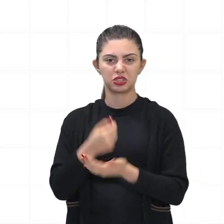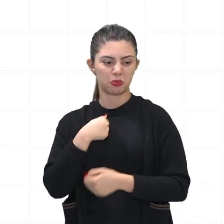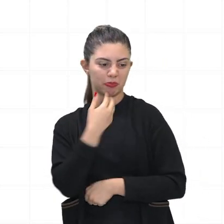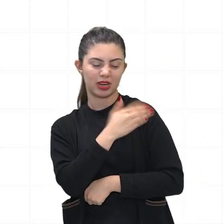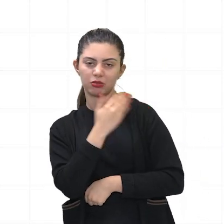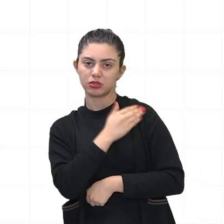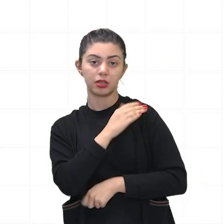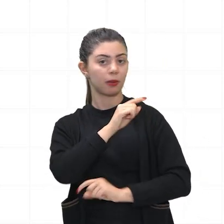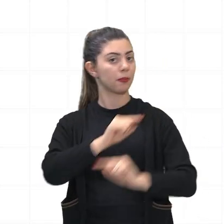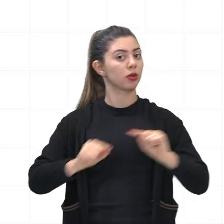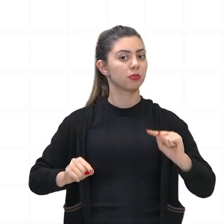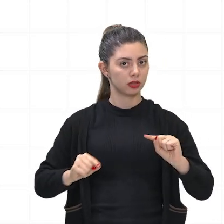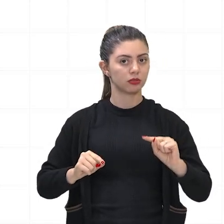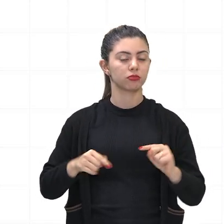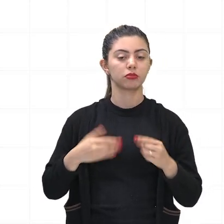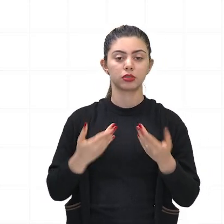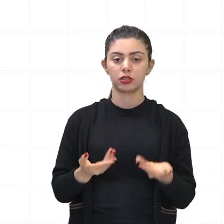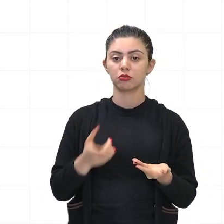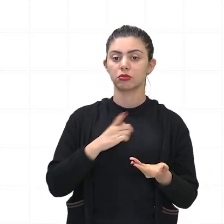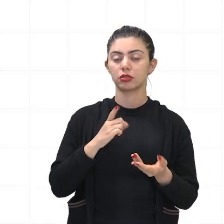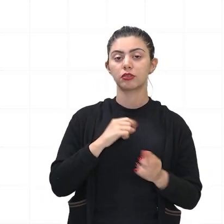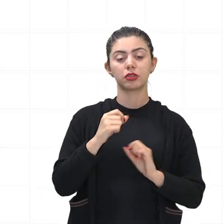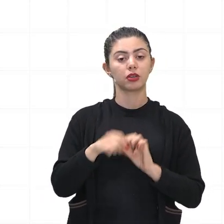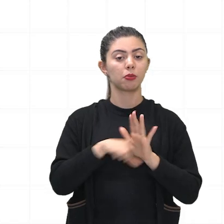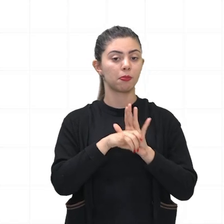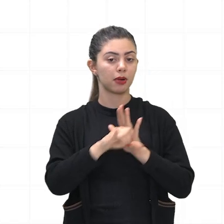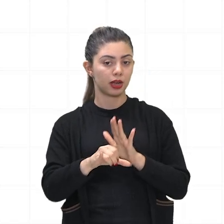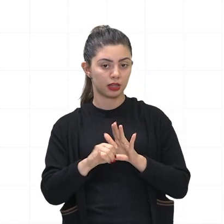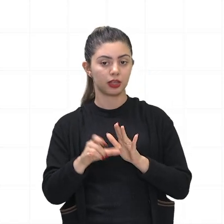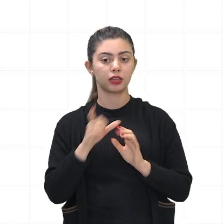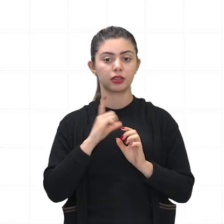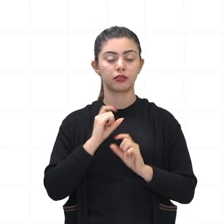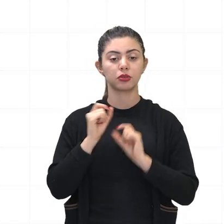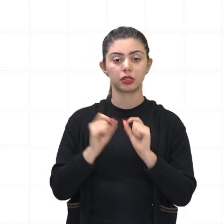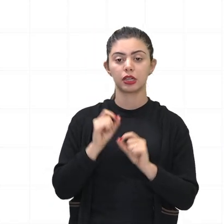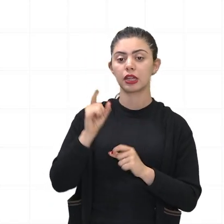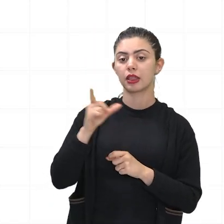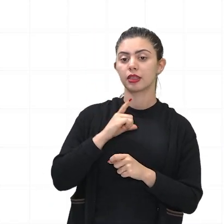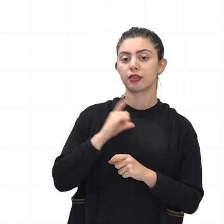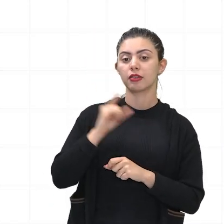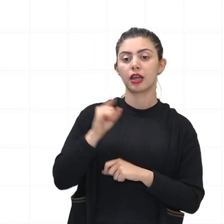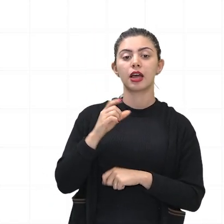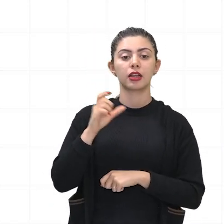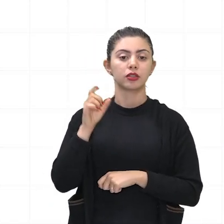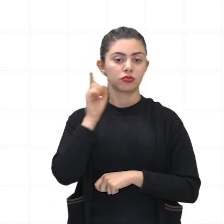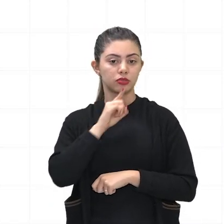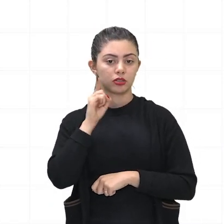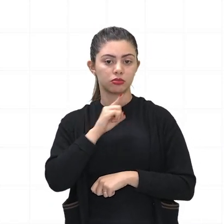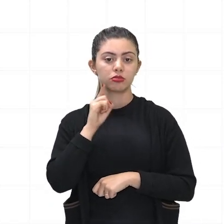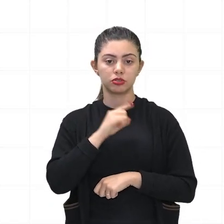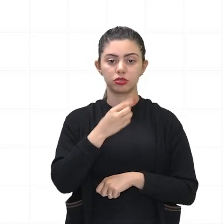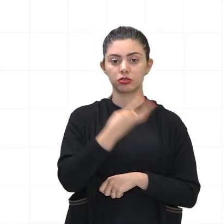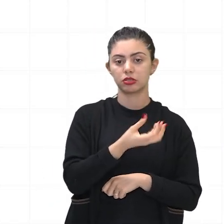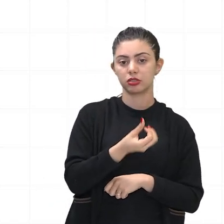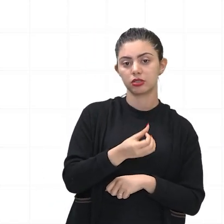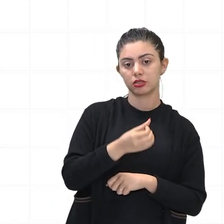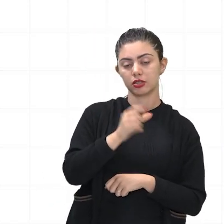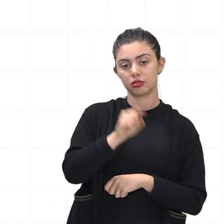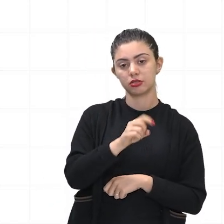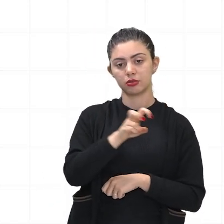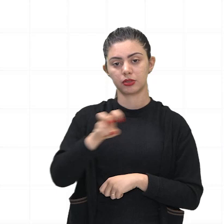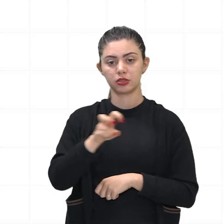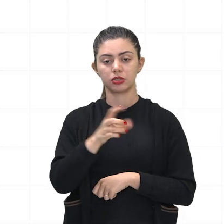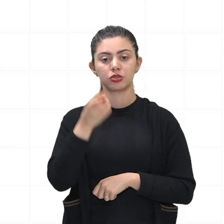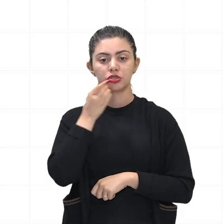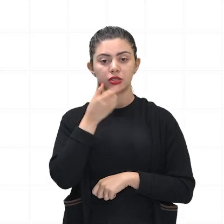convicção. Essa declaração foi proclamada na Assembleia Geral das Nações Unidas, na sua resolução 3655, de 25